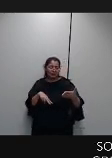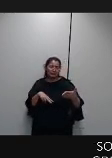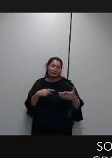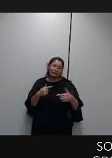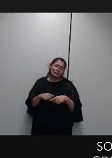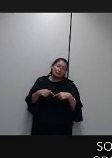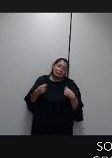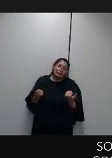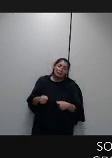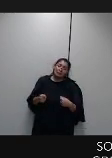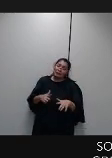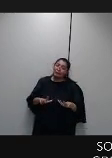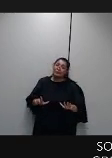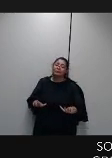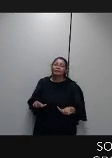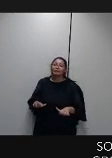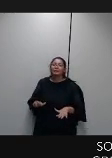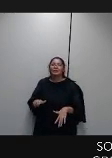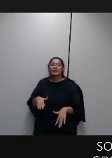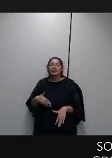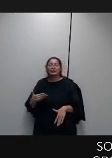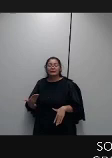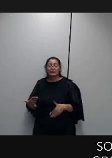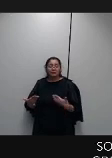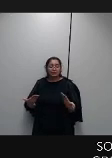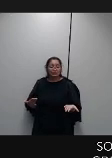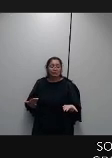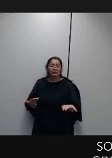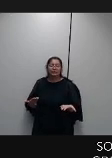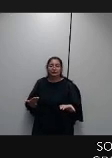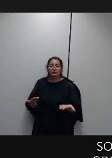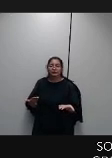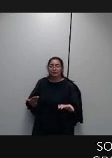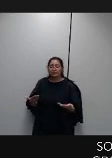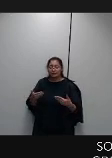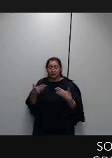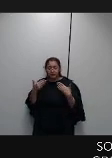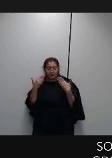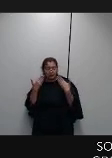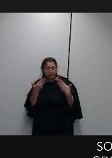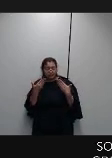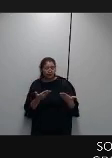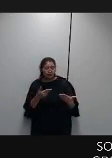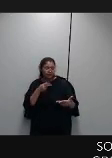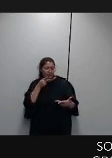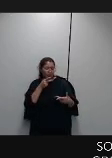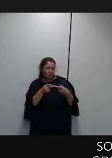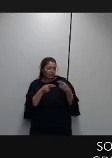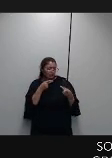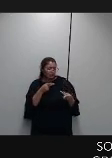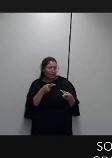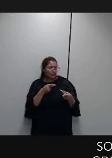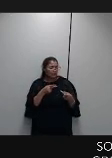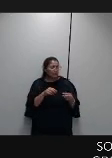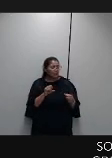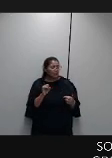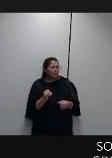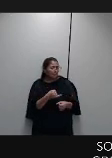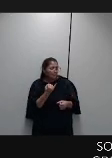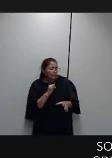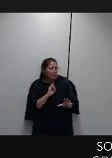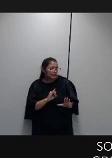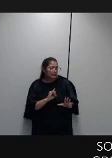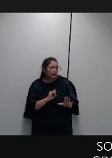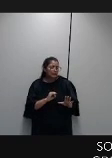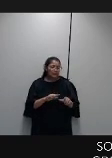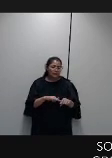E aí nesses casos geralmente que aqui quando se fala de princípio da causalidade eu sei que Em algumas situações